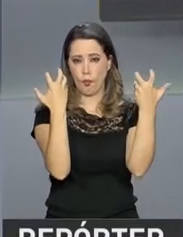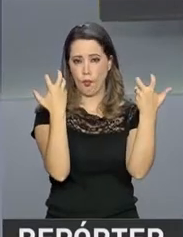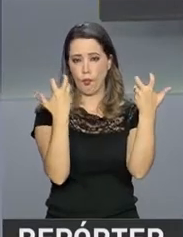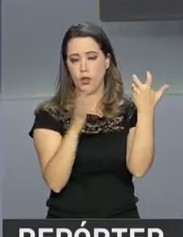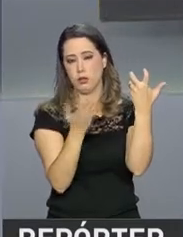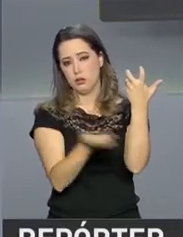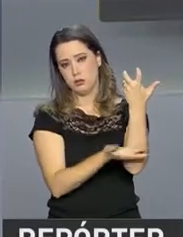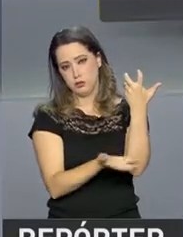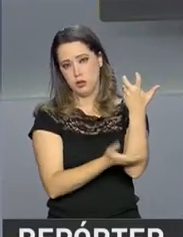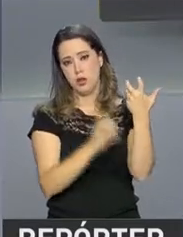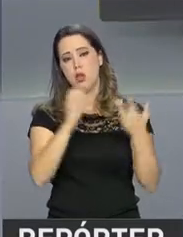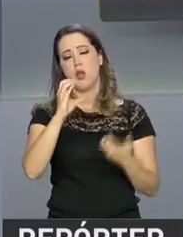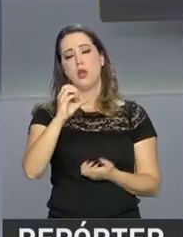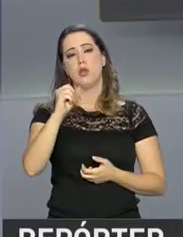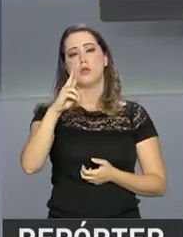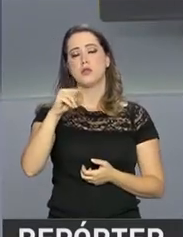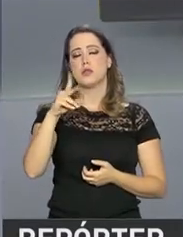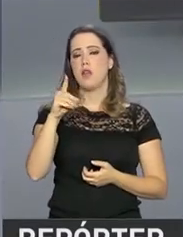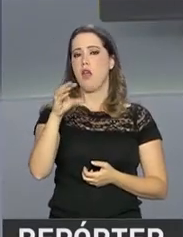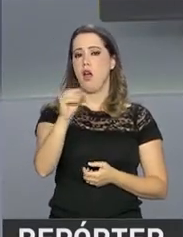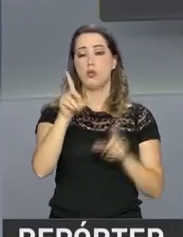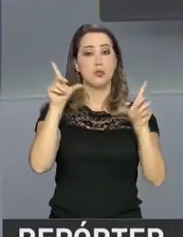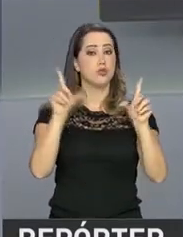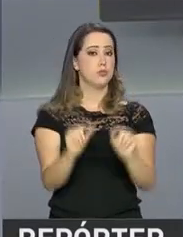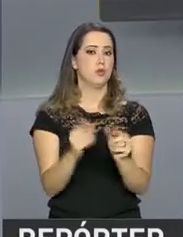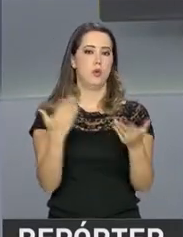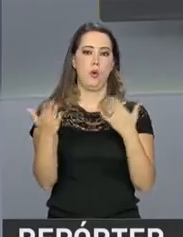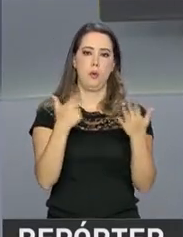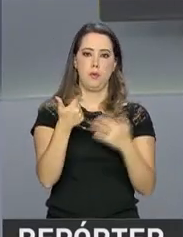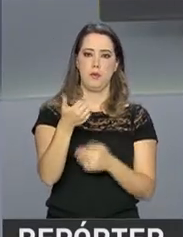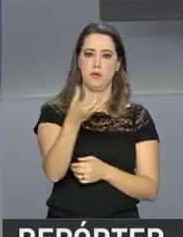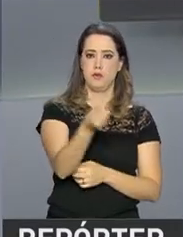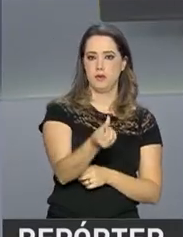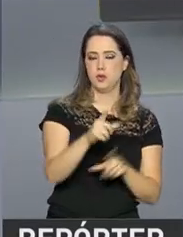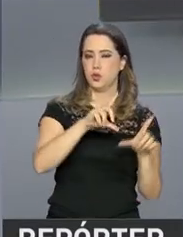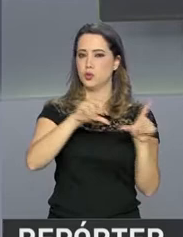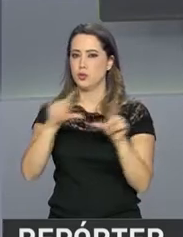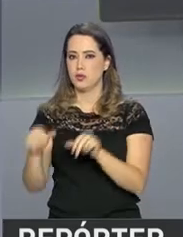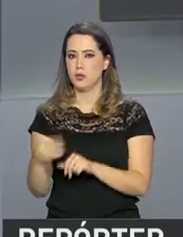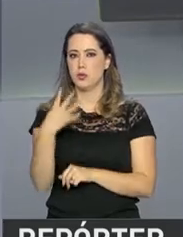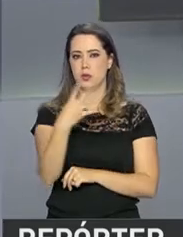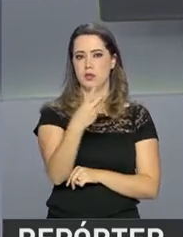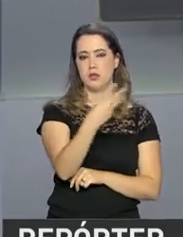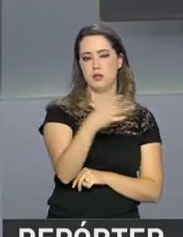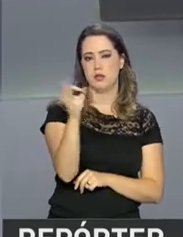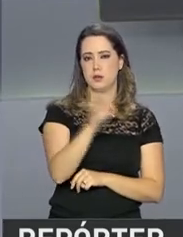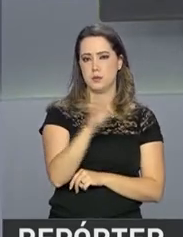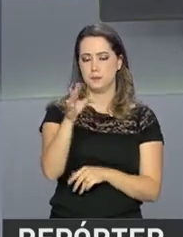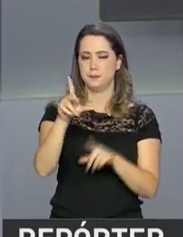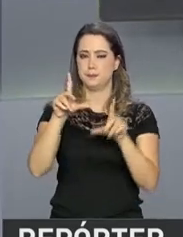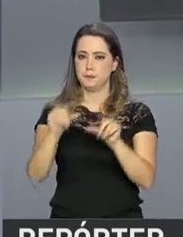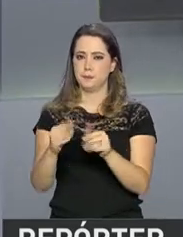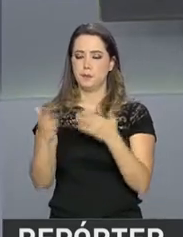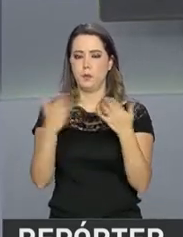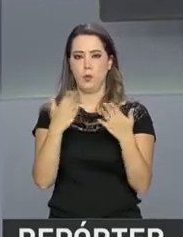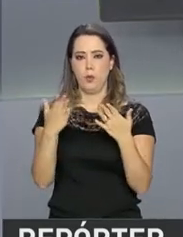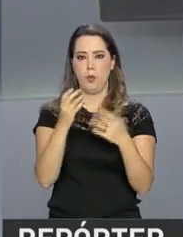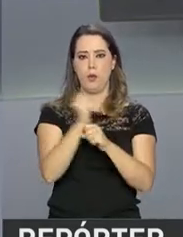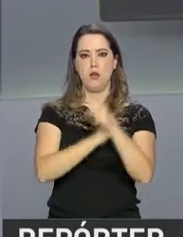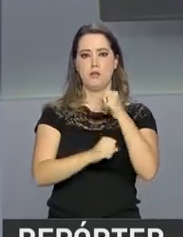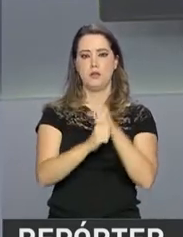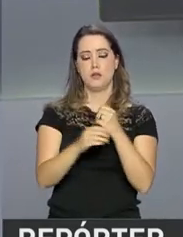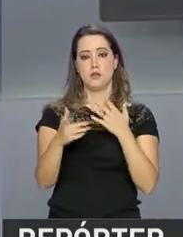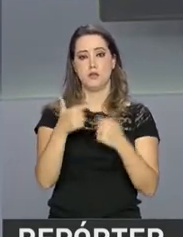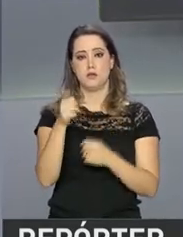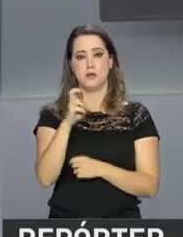em 2016 comparado ao ano anterior foi 43% menor já o ano passado comparado a